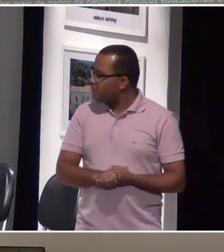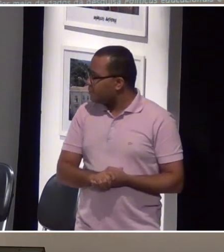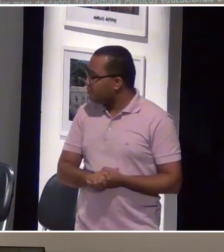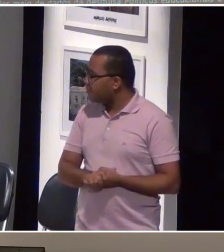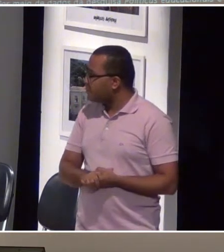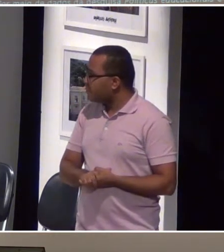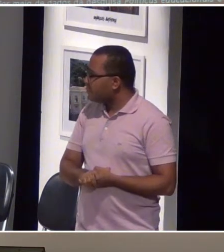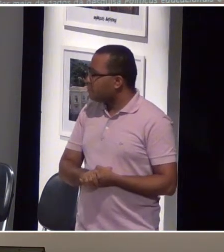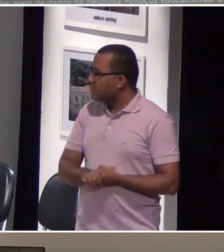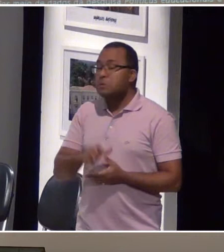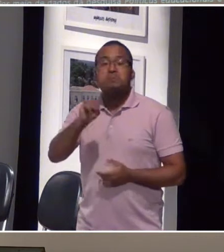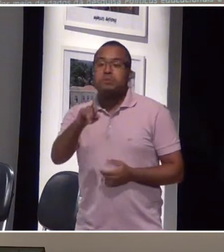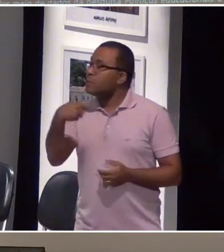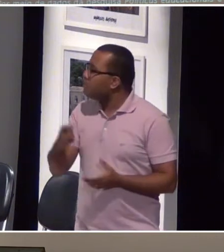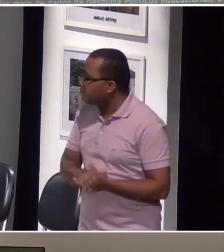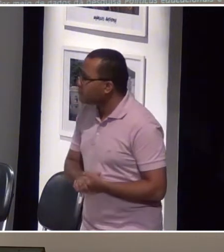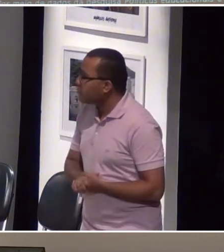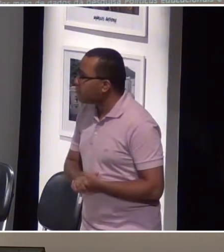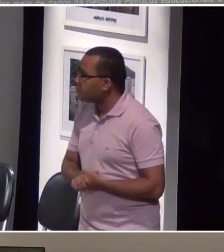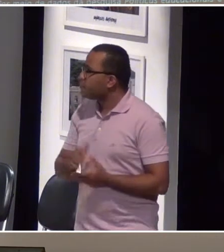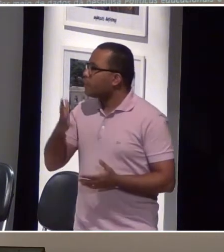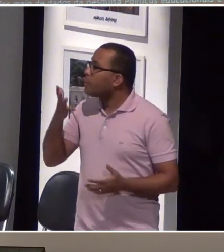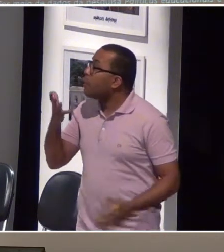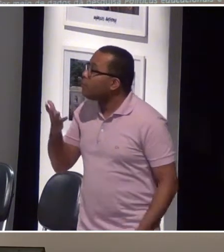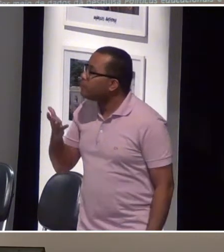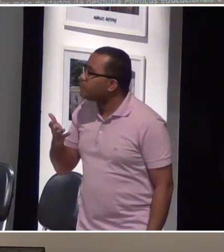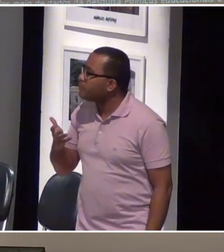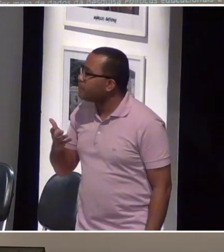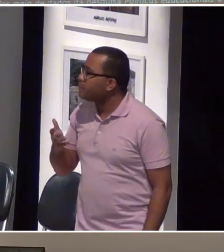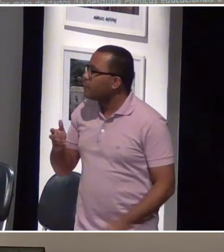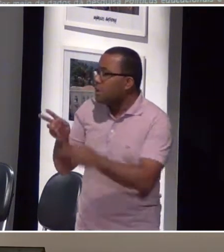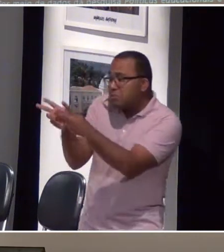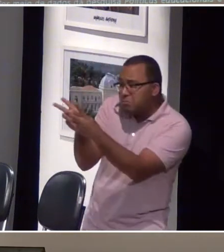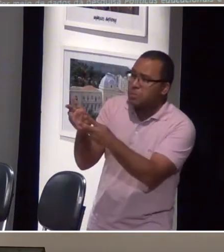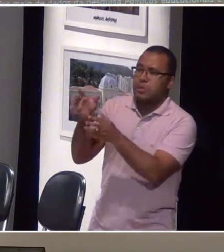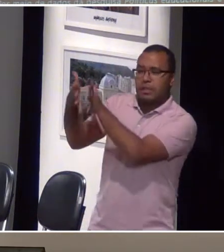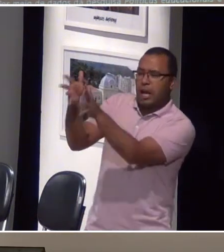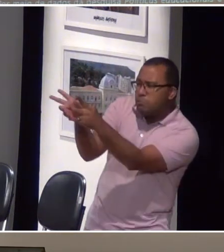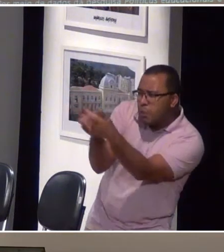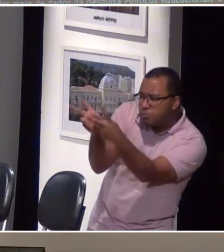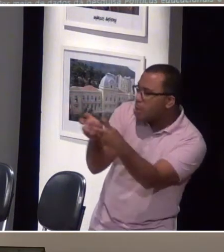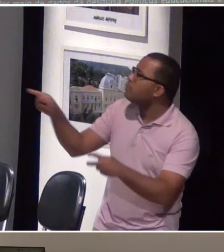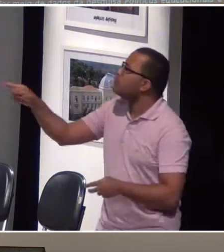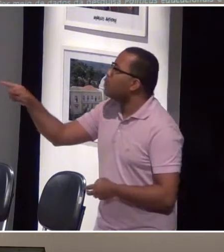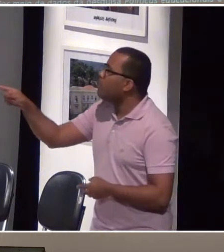a gente, não sei se aqui, bom, enfim, a gente faz assim lá, consumo. Como é que tu faz aqui? Bom,